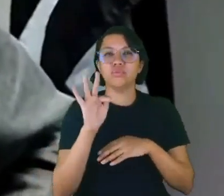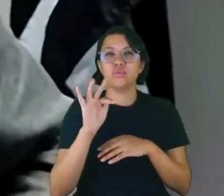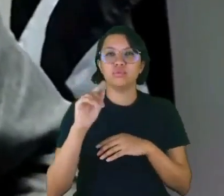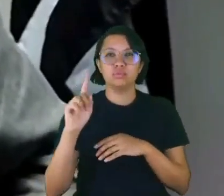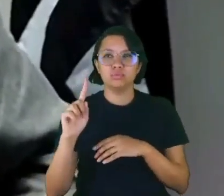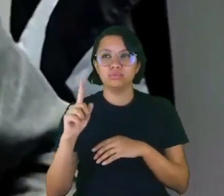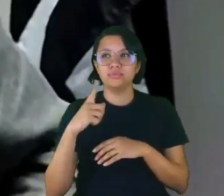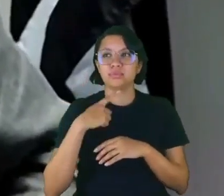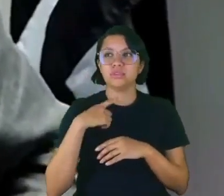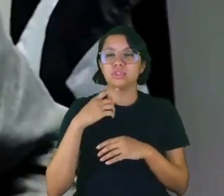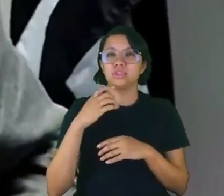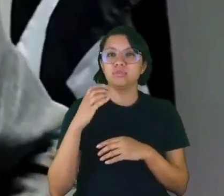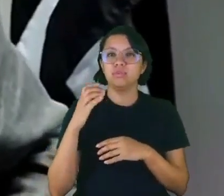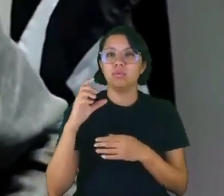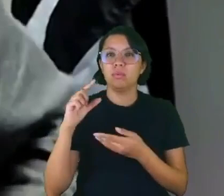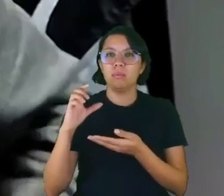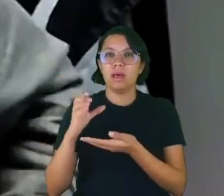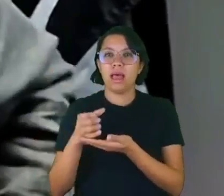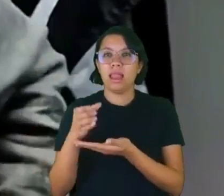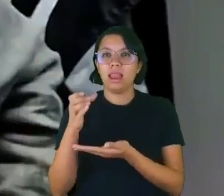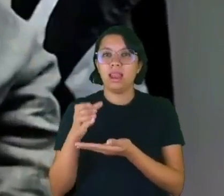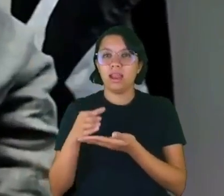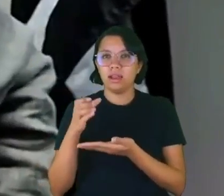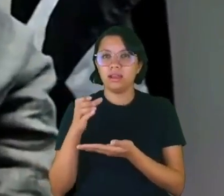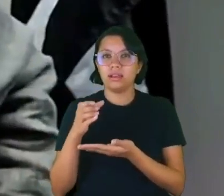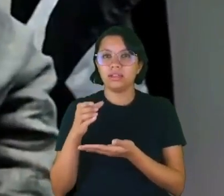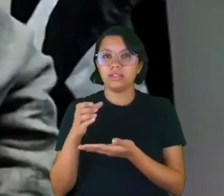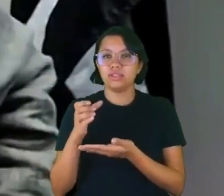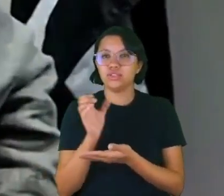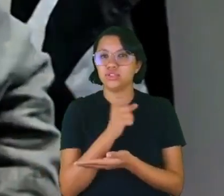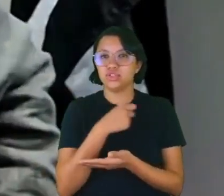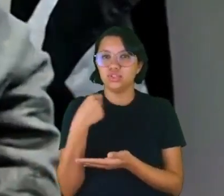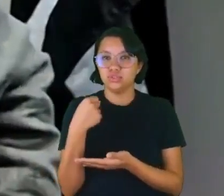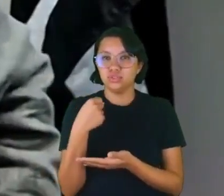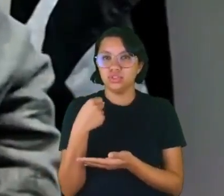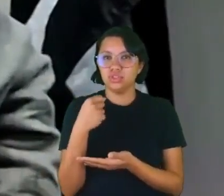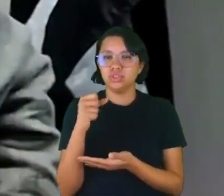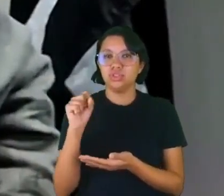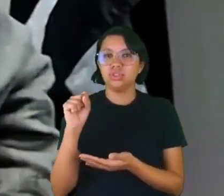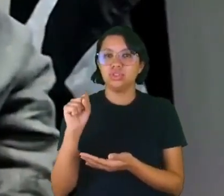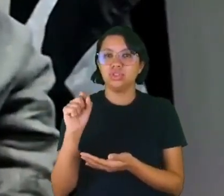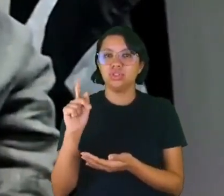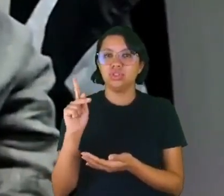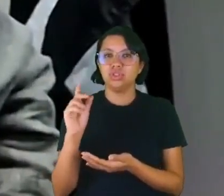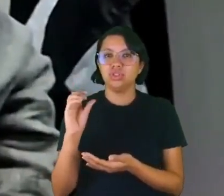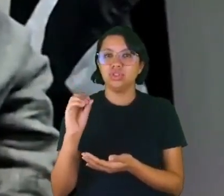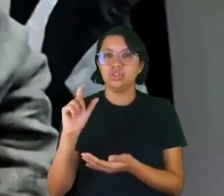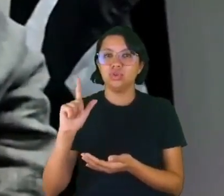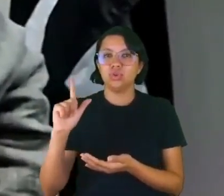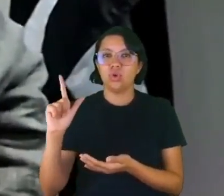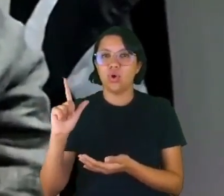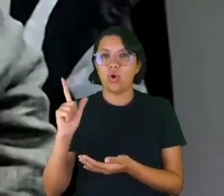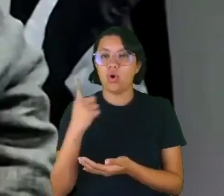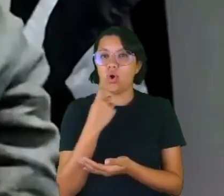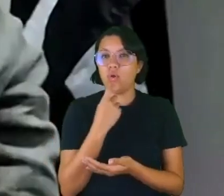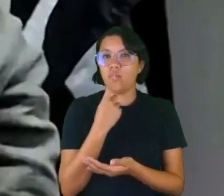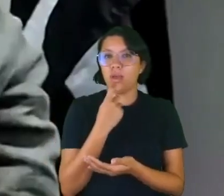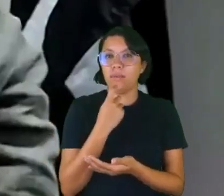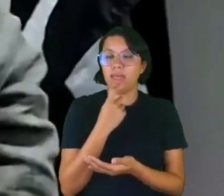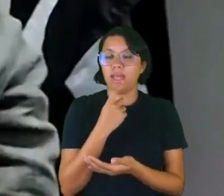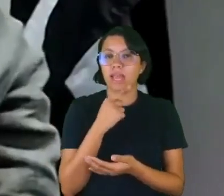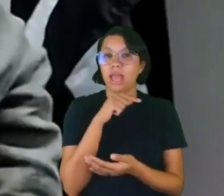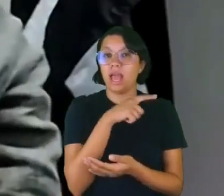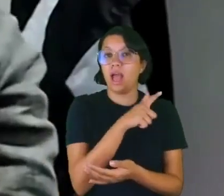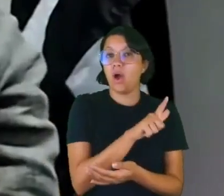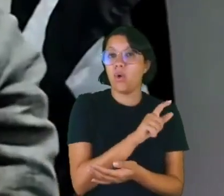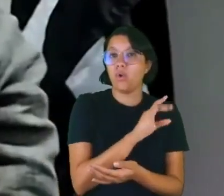Skol vermelha, e a Brahma também era vermelha. Caiu na minha mão. Bom, quem quer bebedor de Brahma não